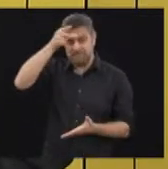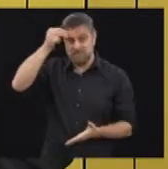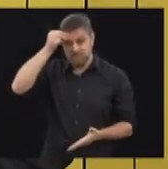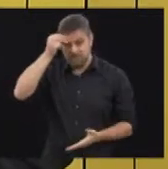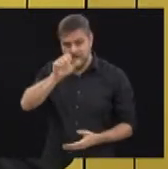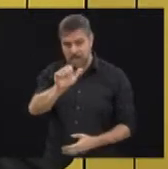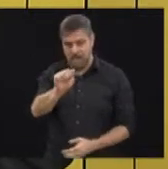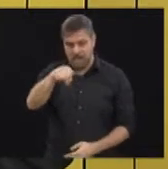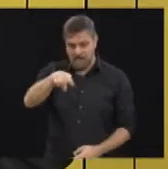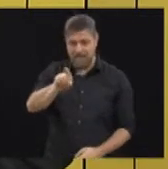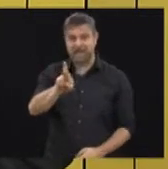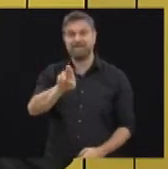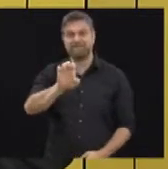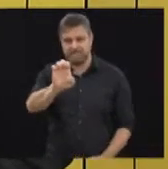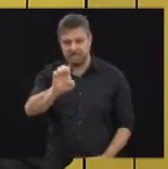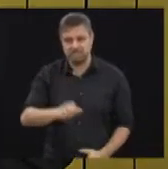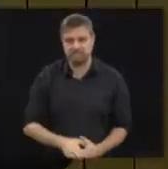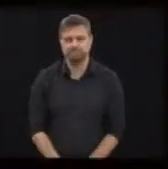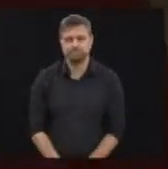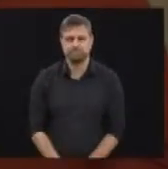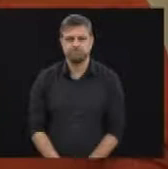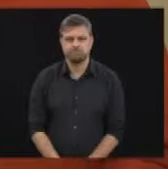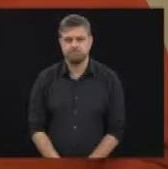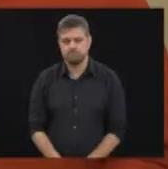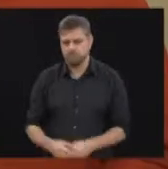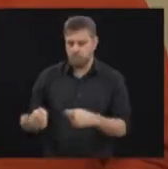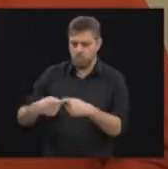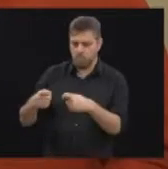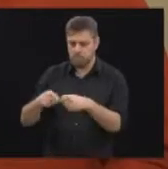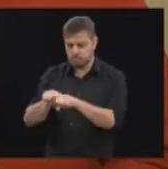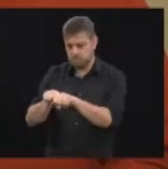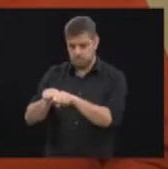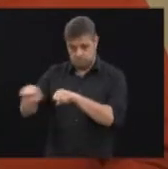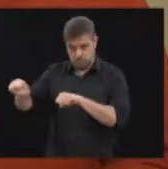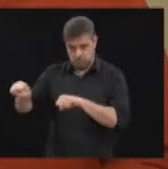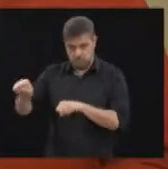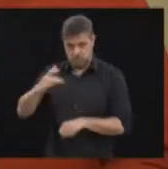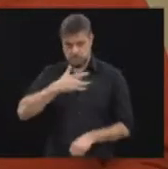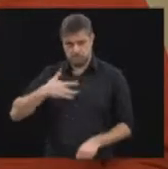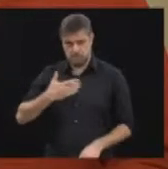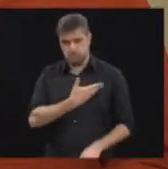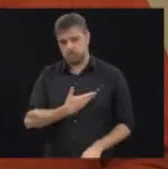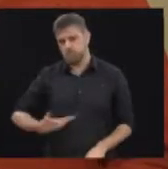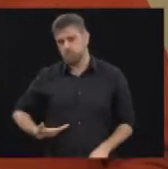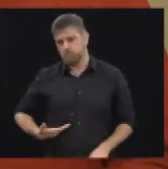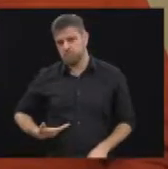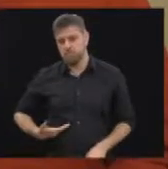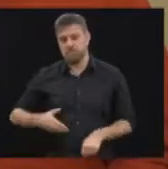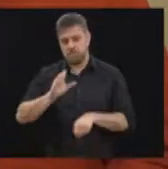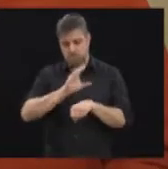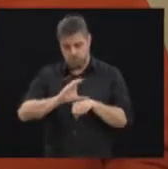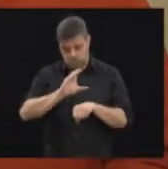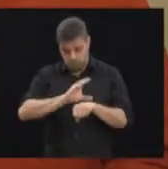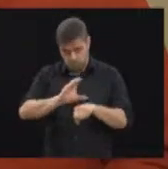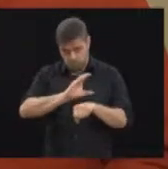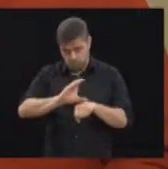da Saúde, André Ribas Freitas. A formação do médico sanitarista é um curso